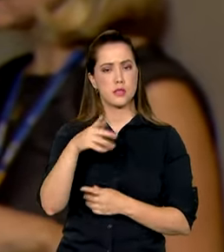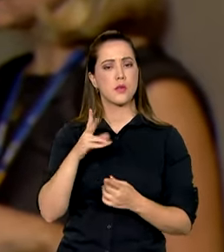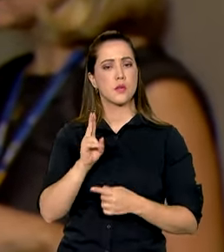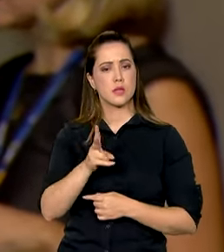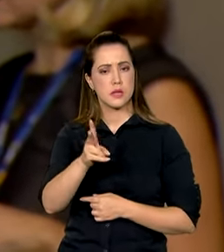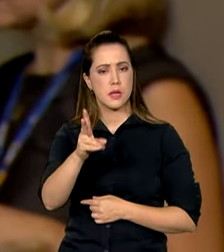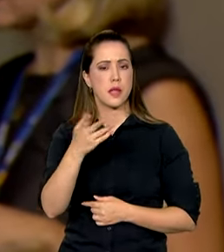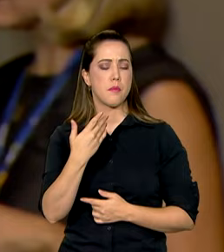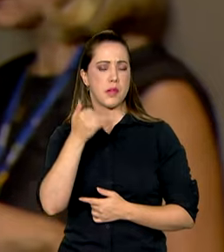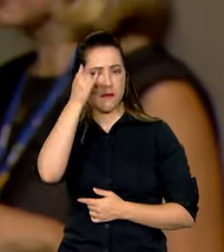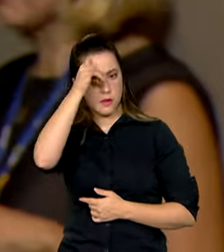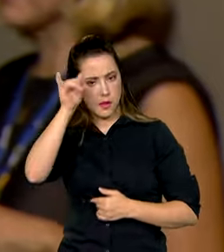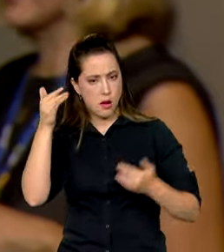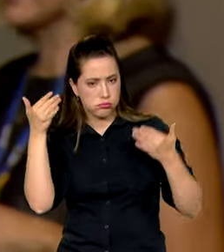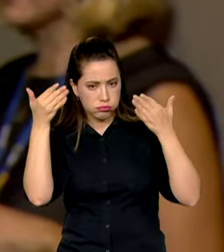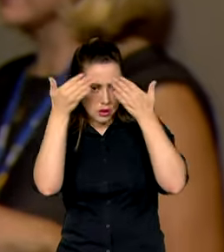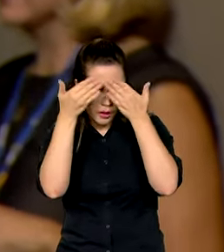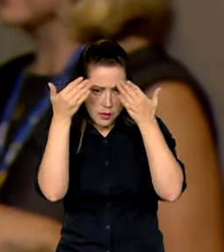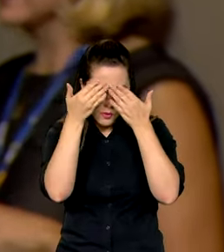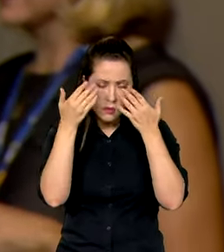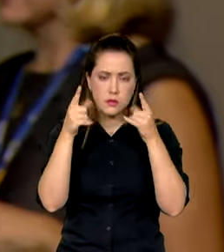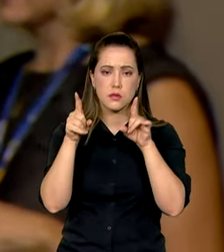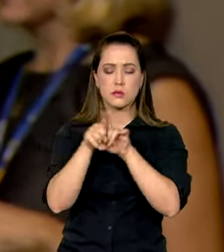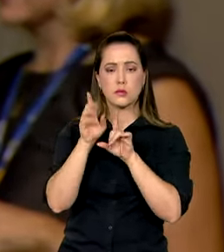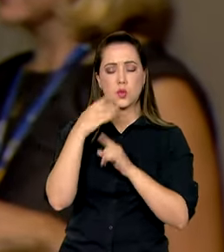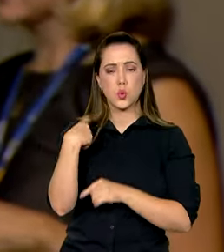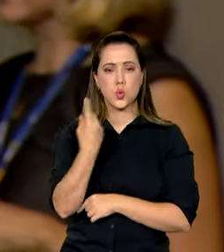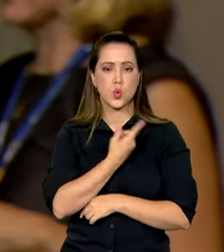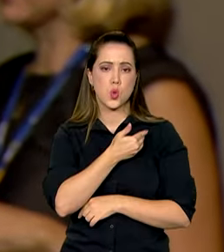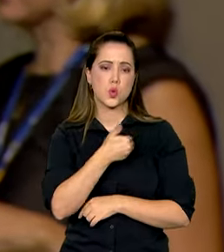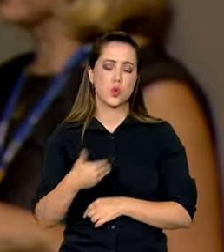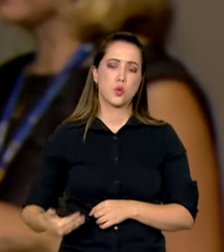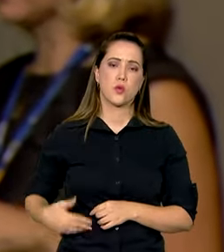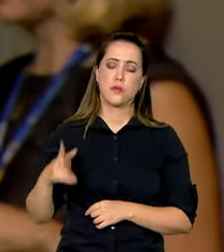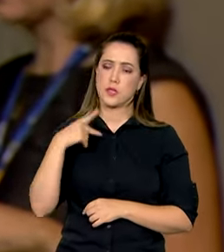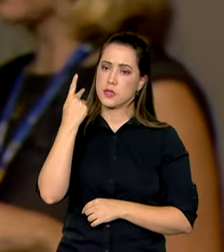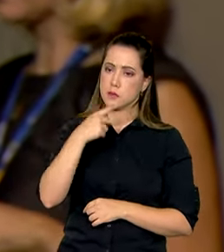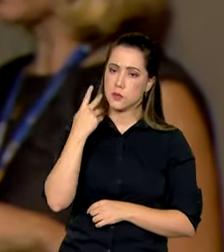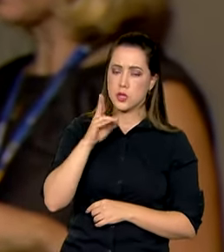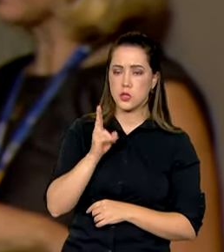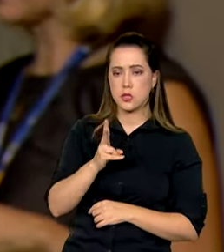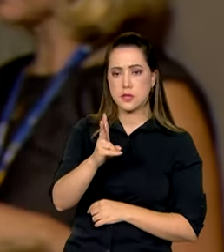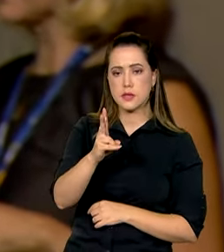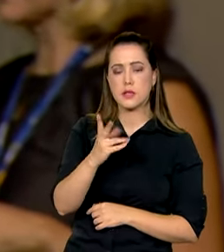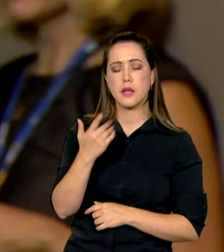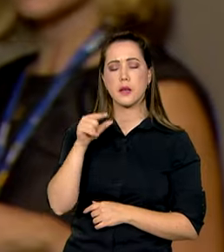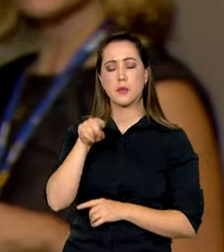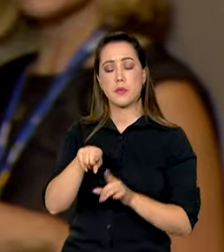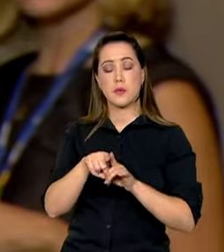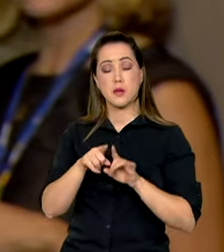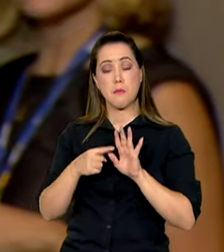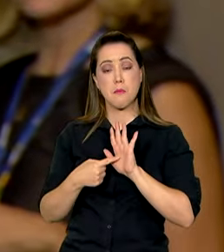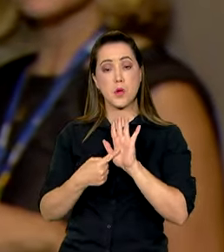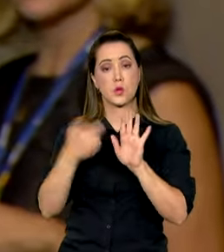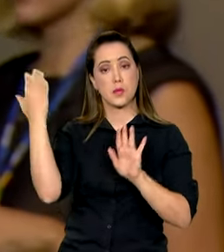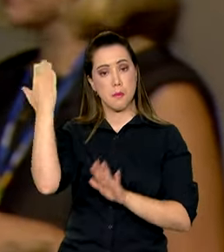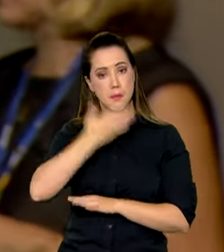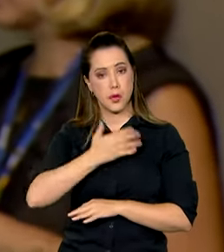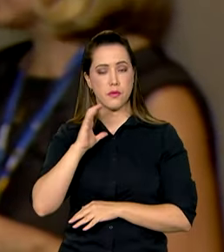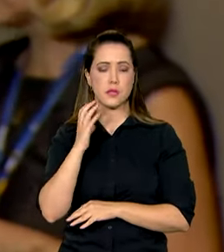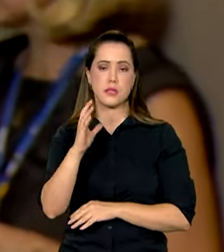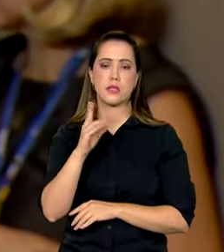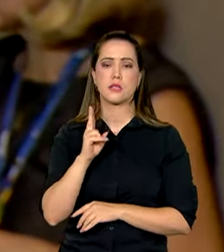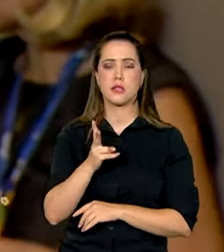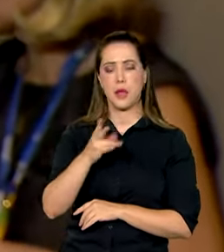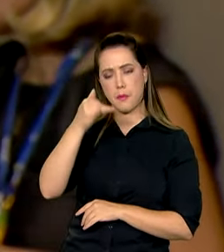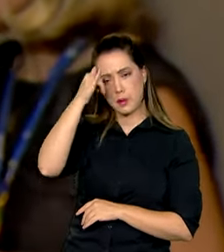e ao obscurantismo. No nosso governo, as políticas públicas são baseadas em evidências científicas. Isso acontece no combate à